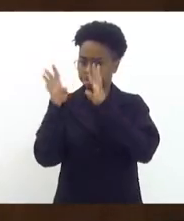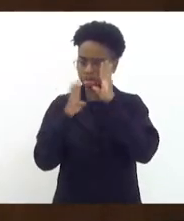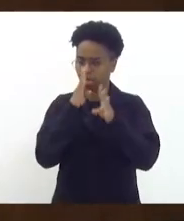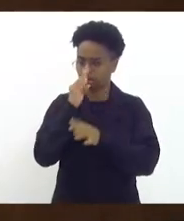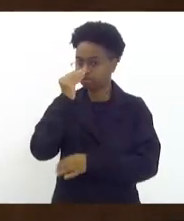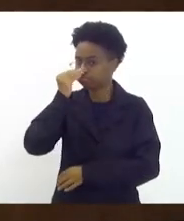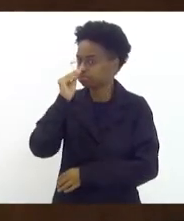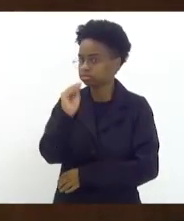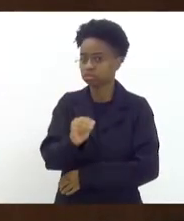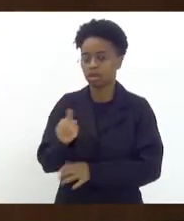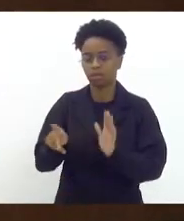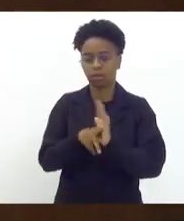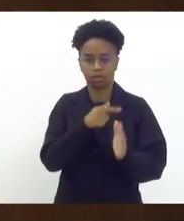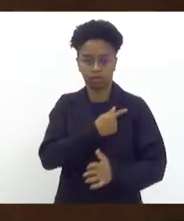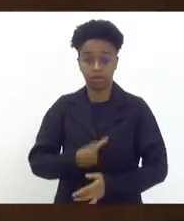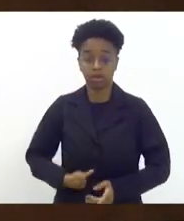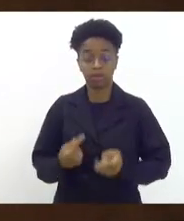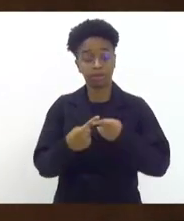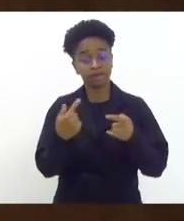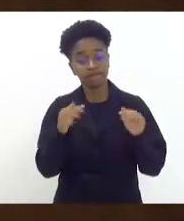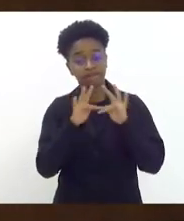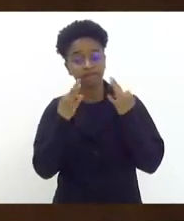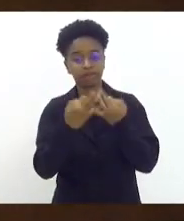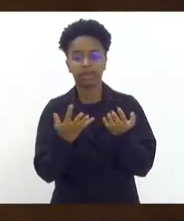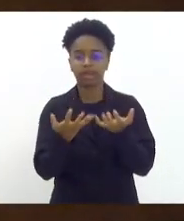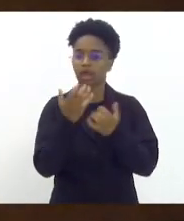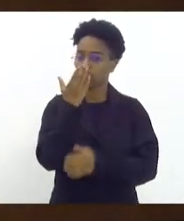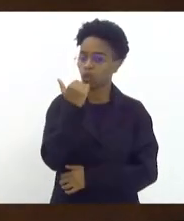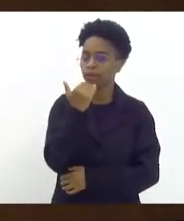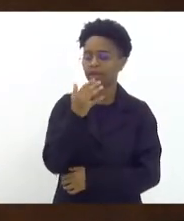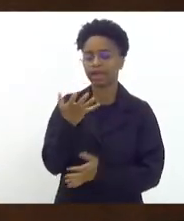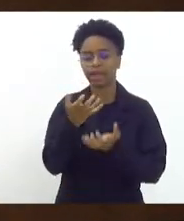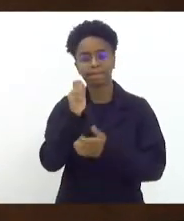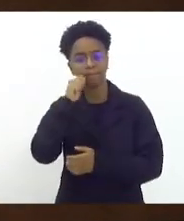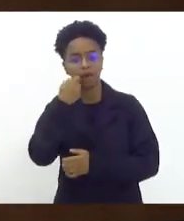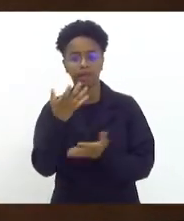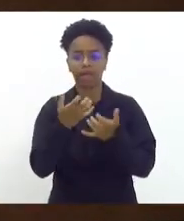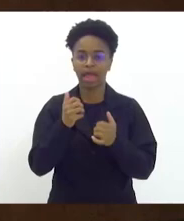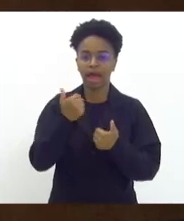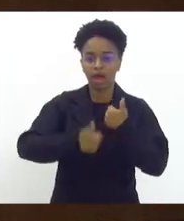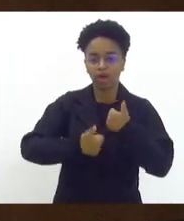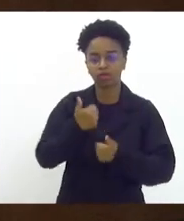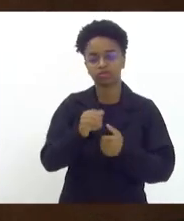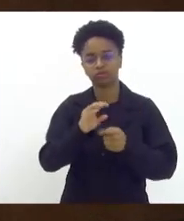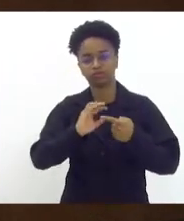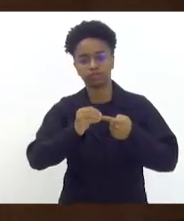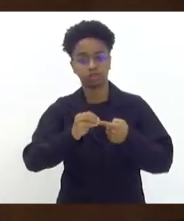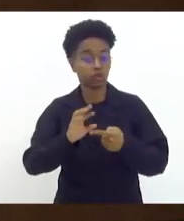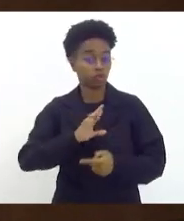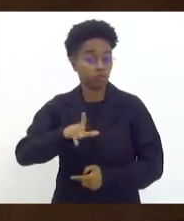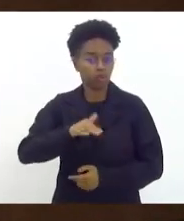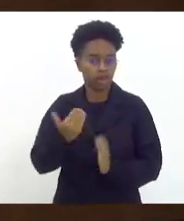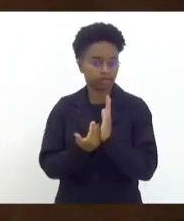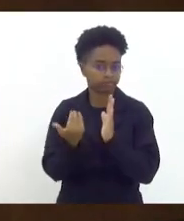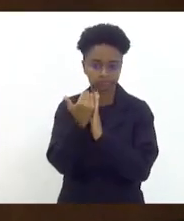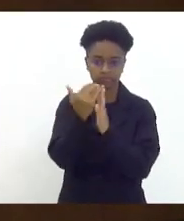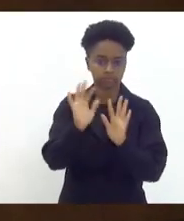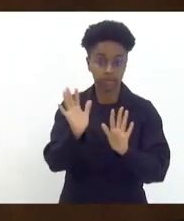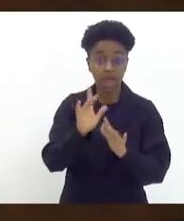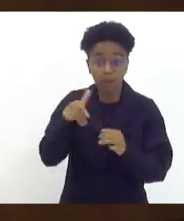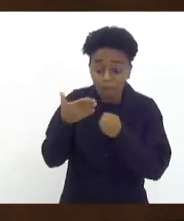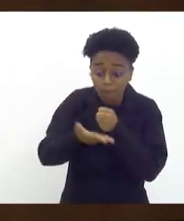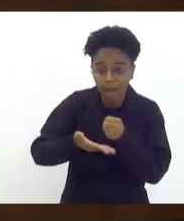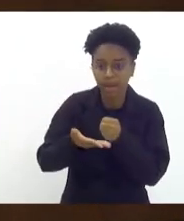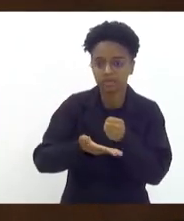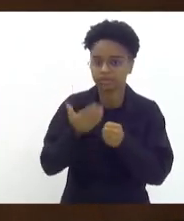essas famílias querem pão essas famílias quero querem arroz e feijão para comer não é pedir muito é pedir o